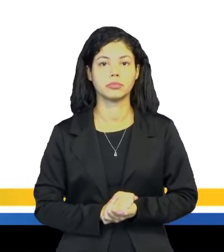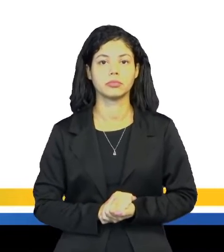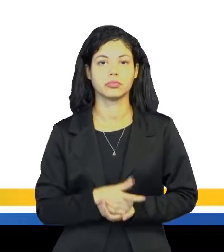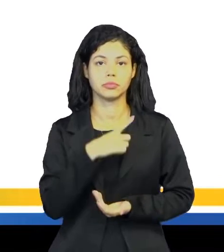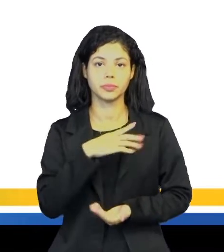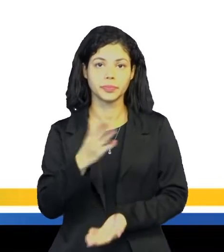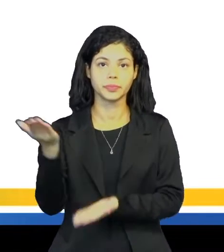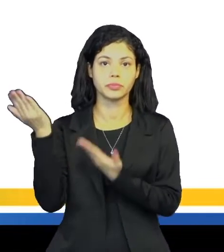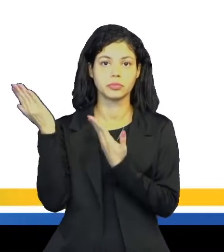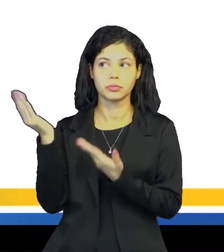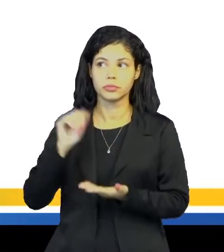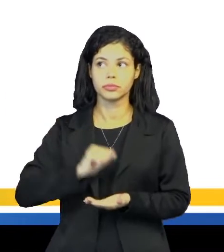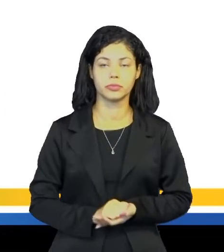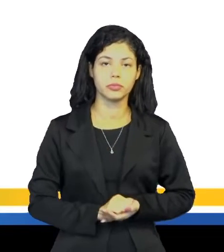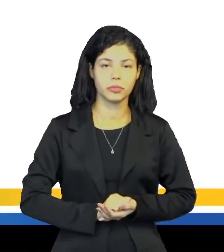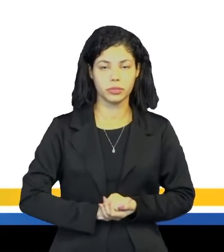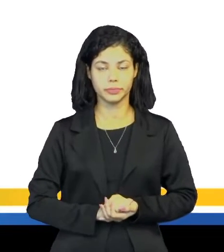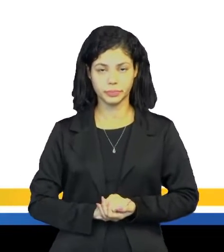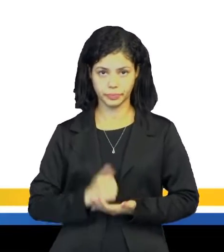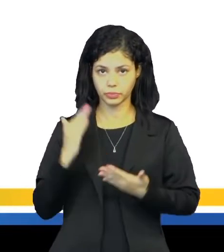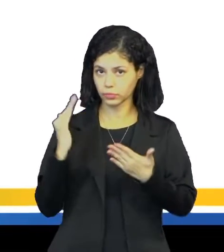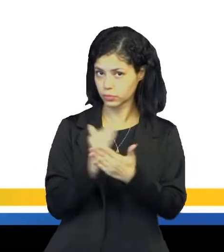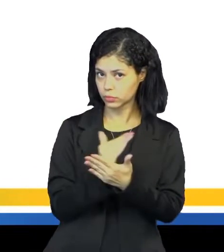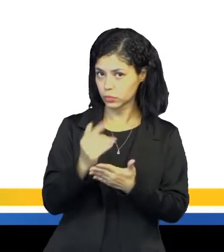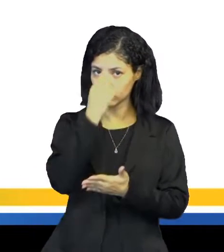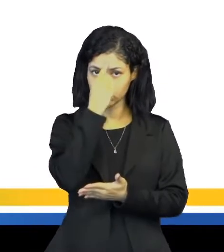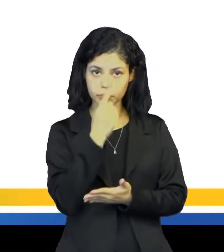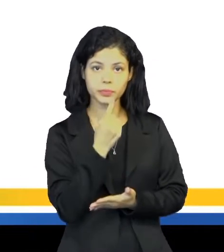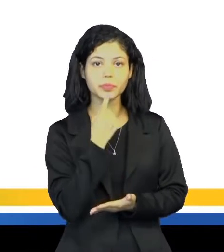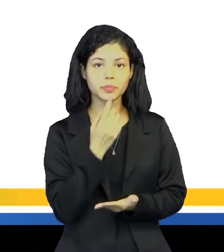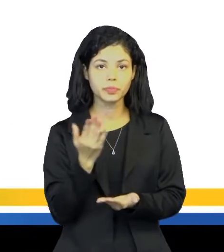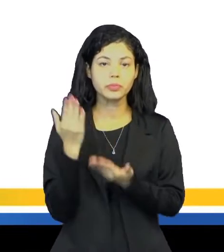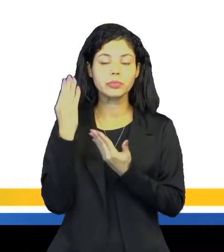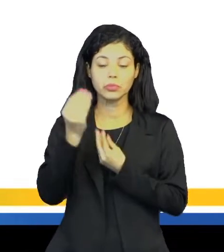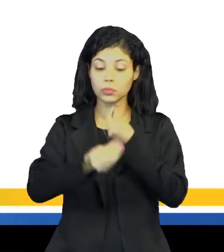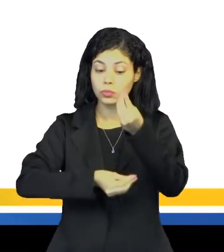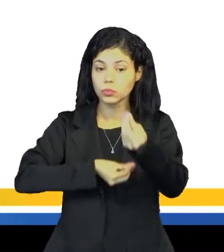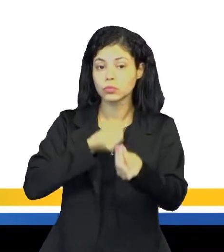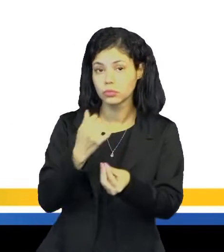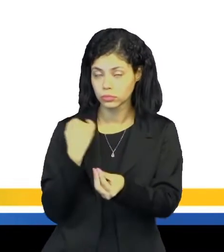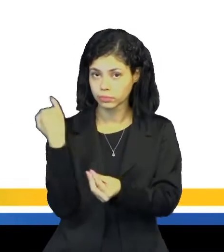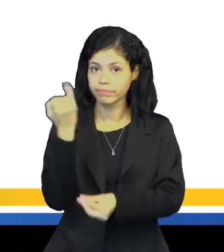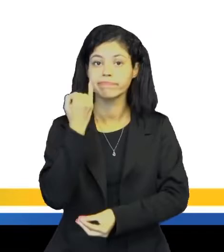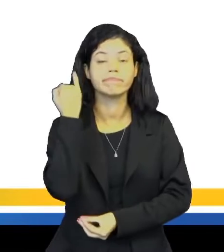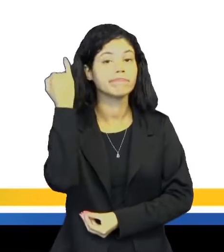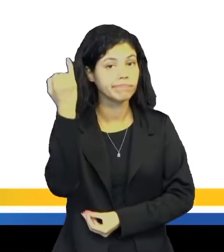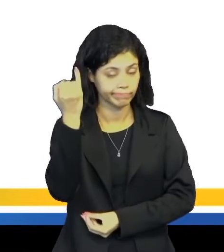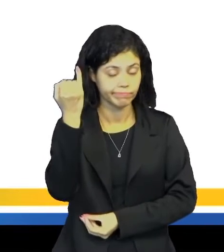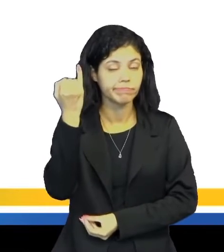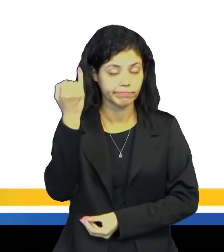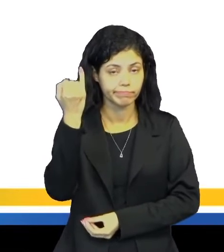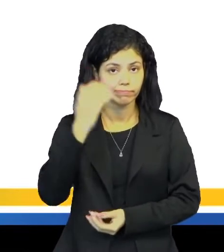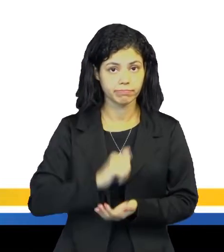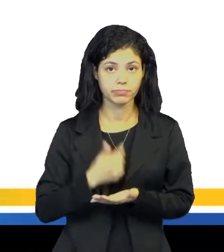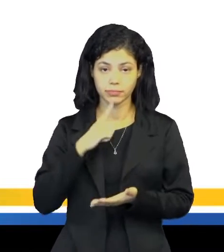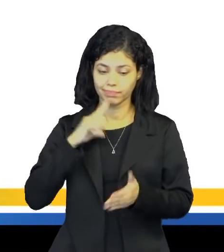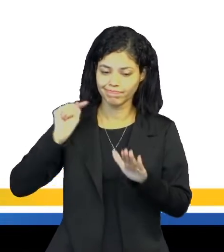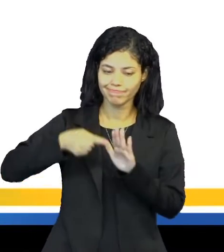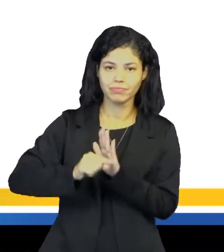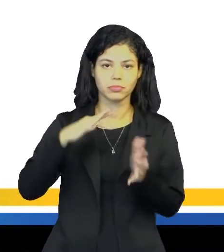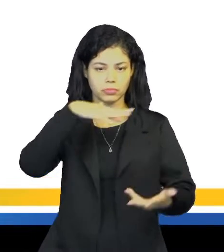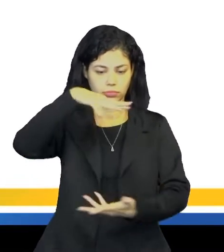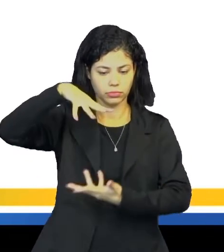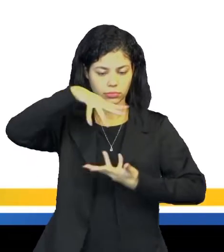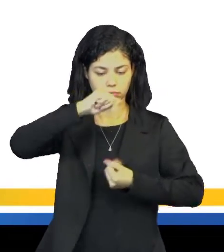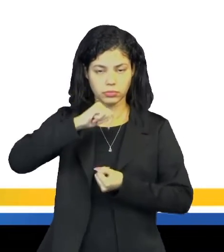nós temos aí, né, algumas de como o espanhol, a importância dele, né, dentro do mundo,